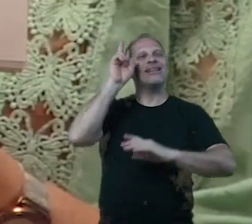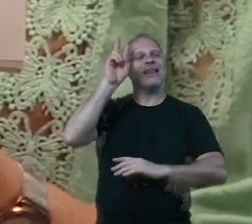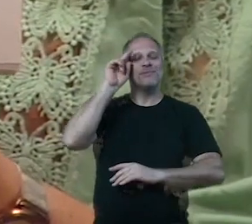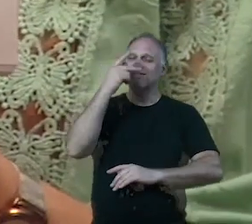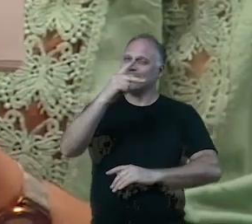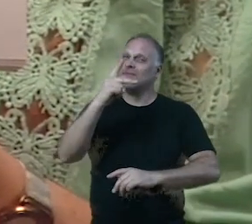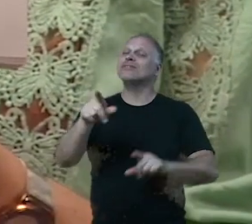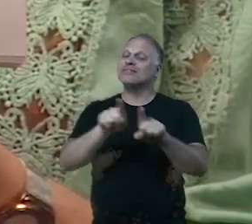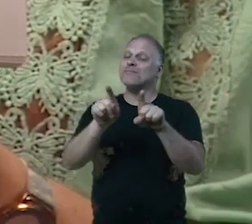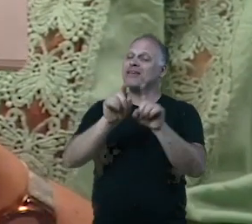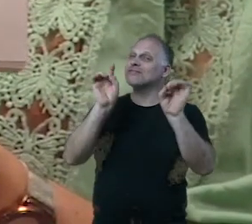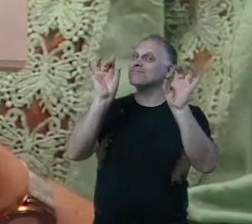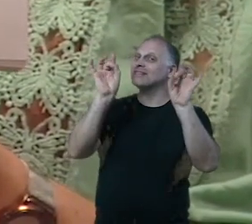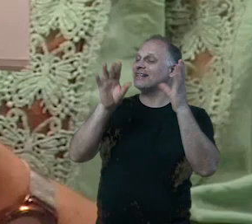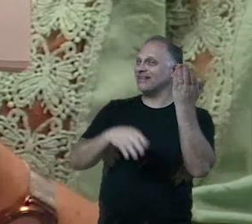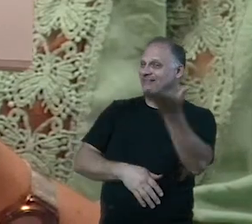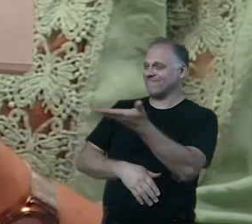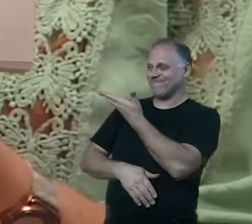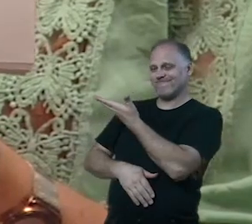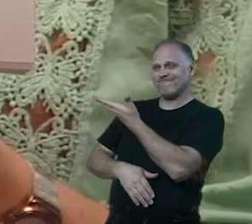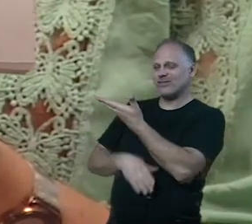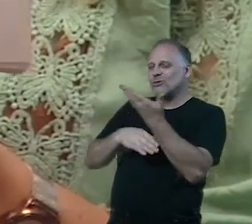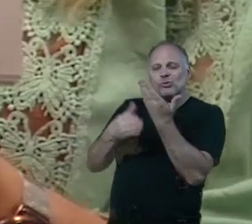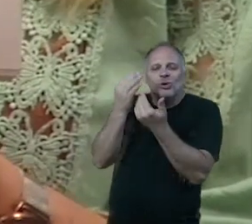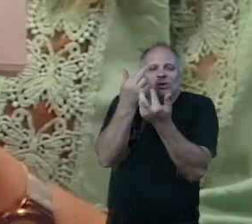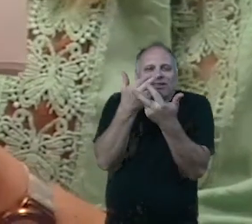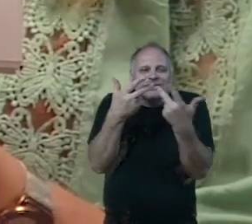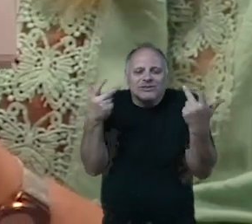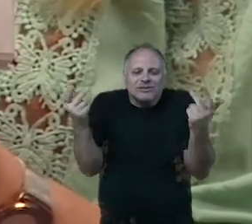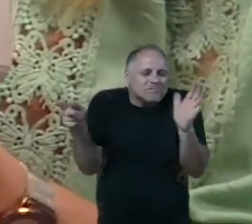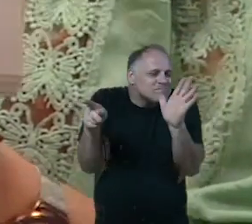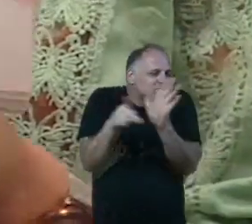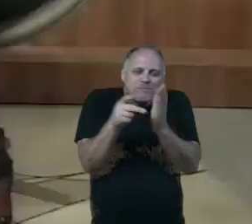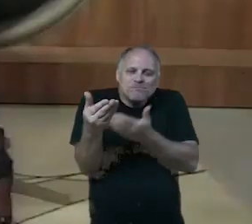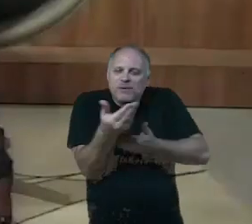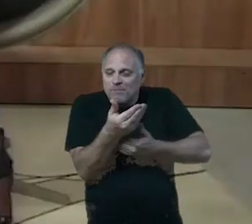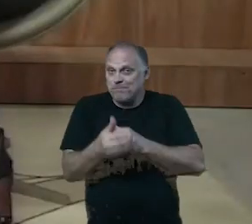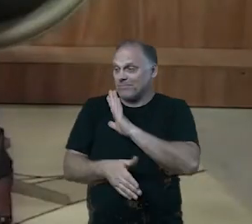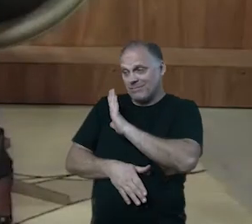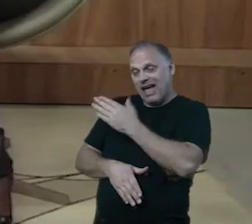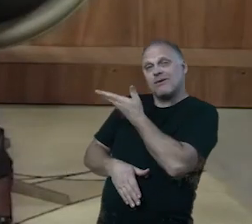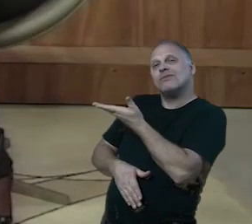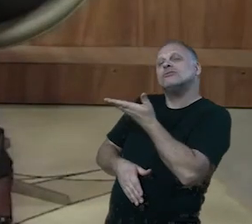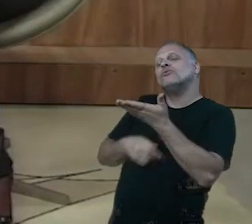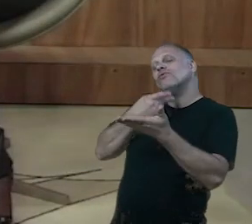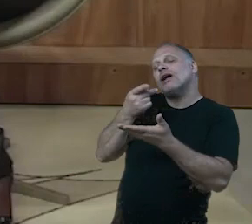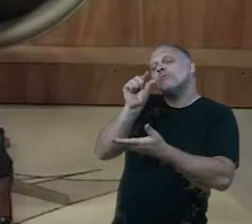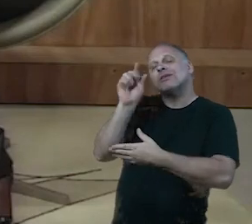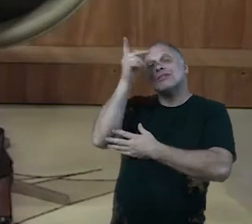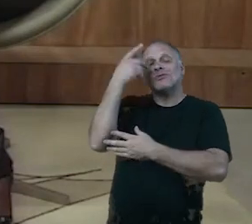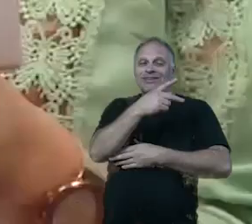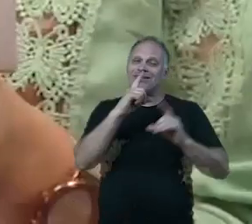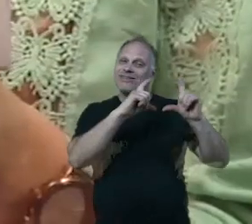e, enfim, totalmente especializado em cada detalhe do bebezinho. Natália, vamos contando um pouquinho da história dessas fotos